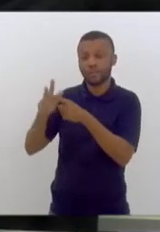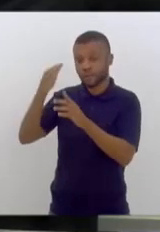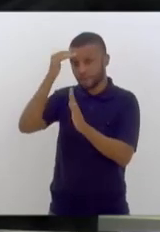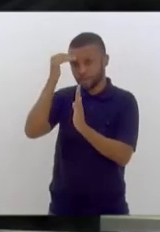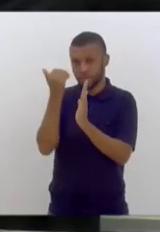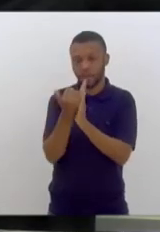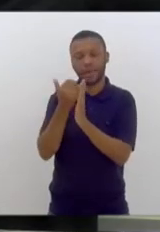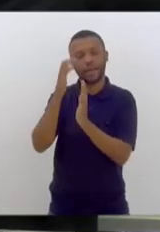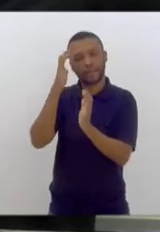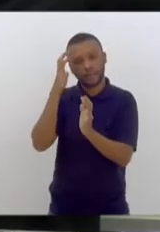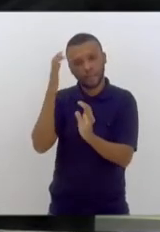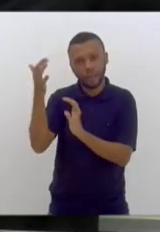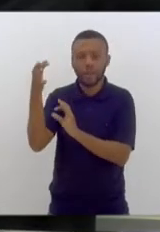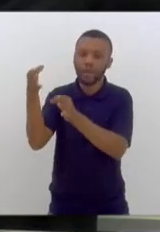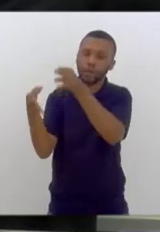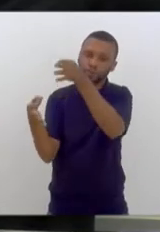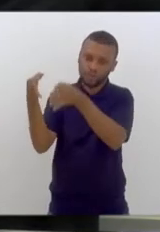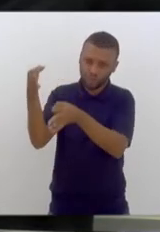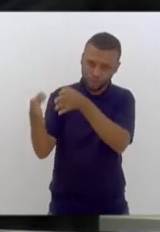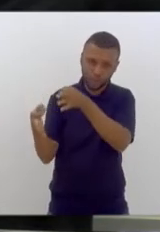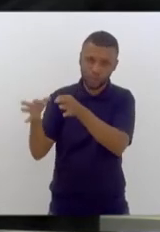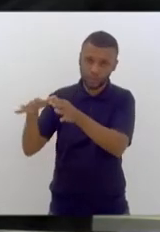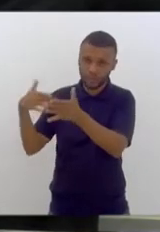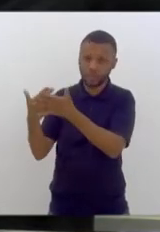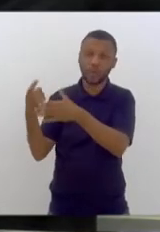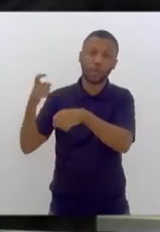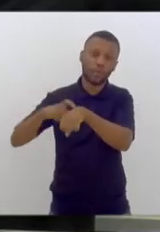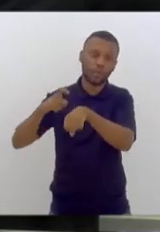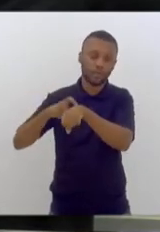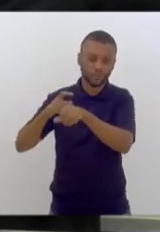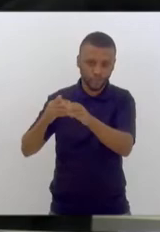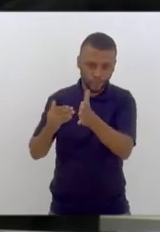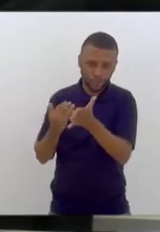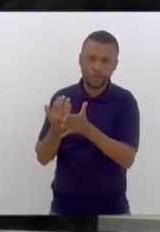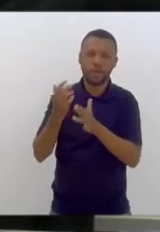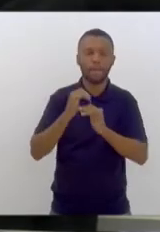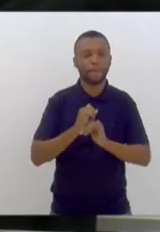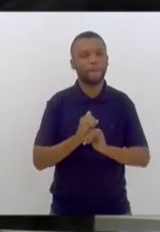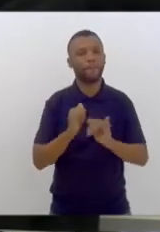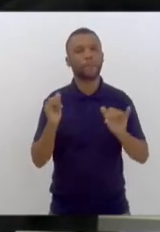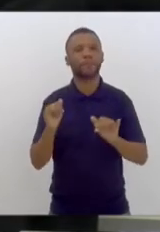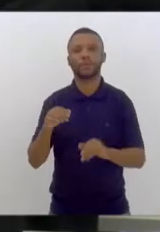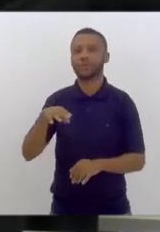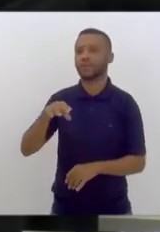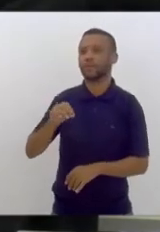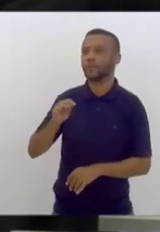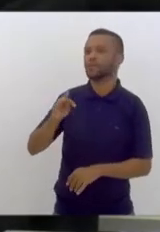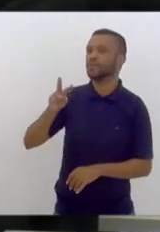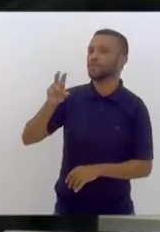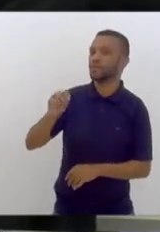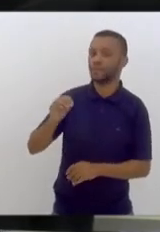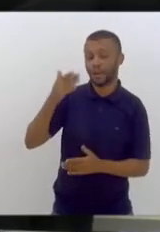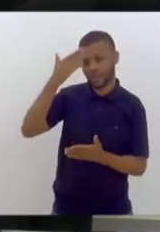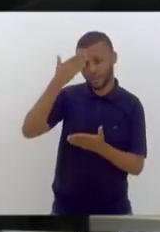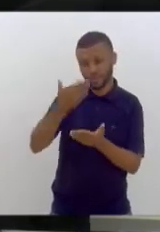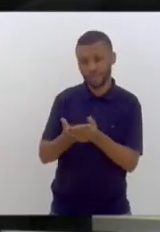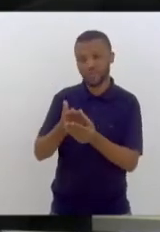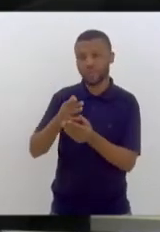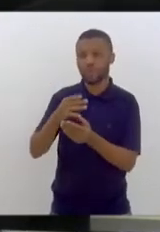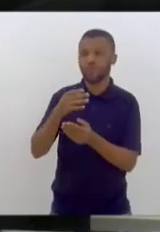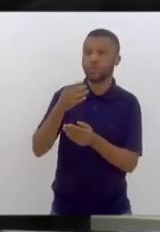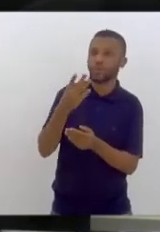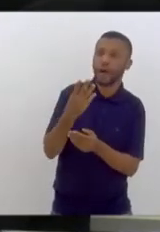Só desde que foi publicado o índice definitivo, acho que foram umas 4 ou 5 ações judiciais.